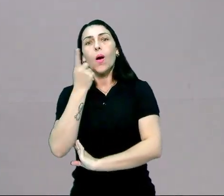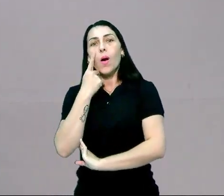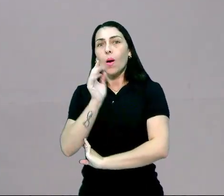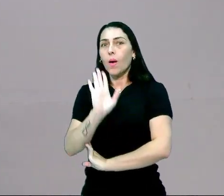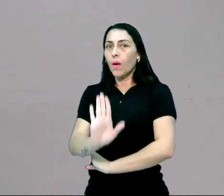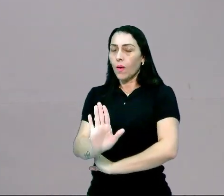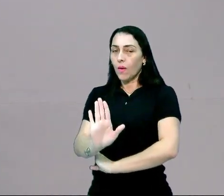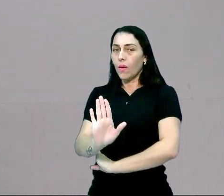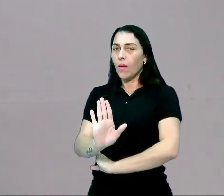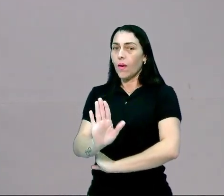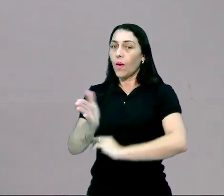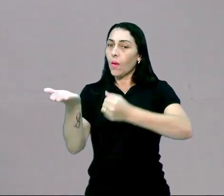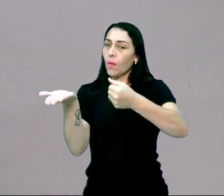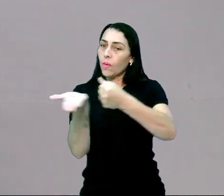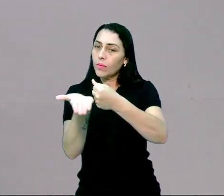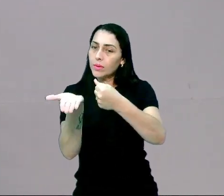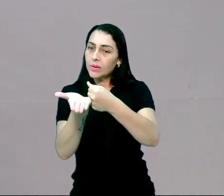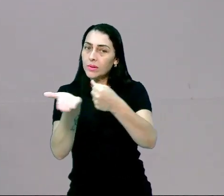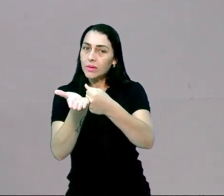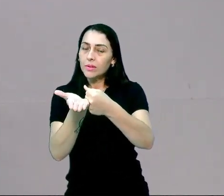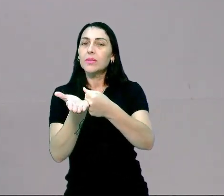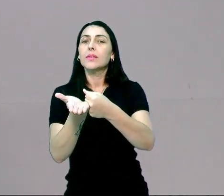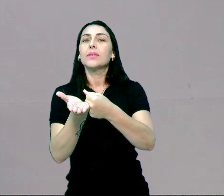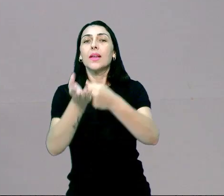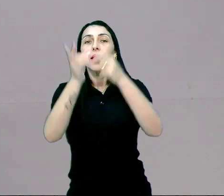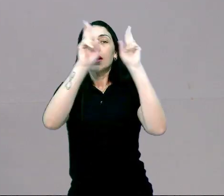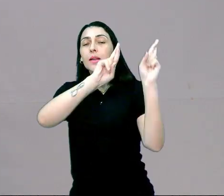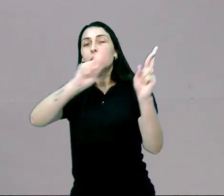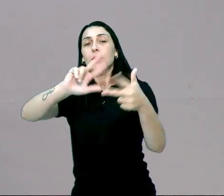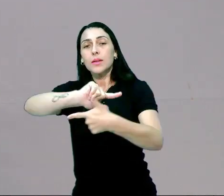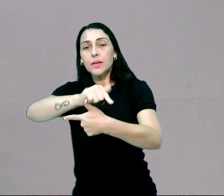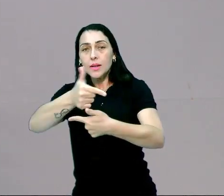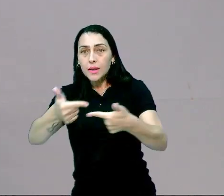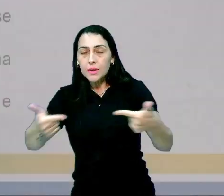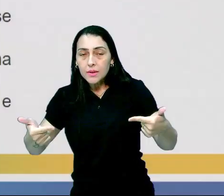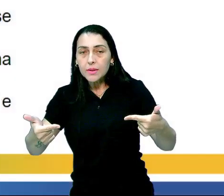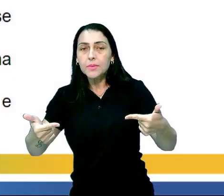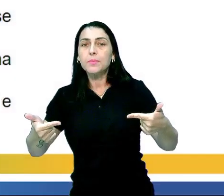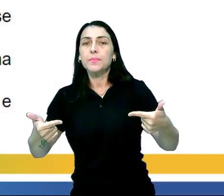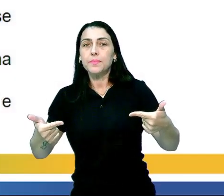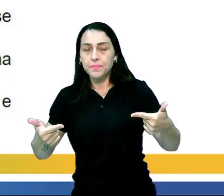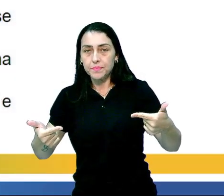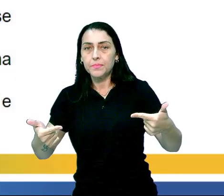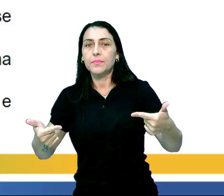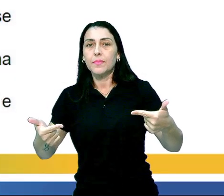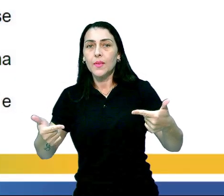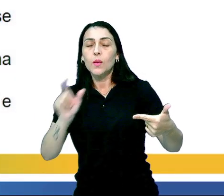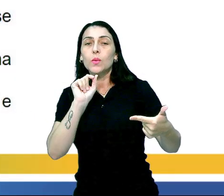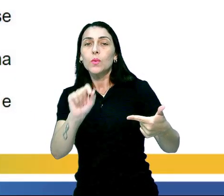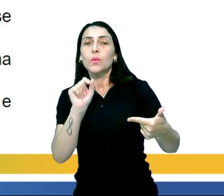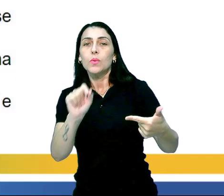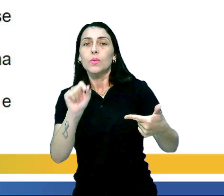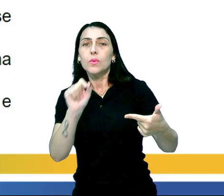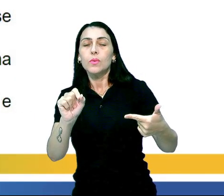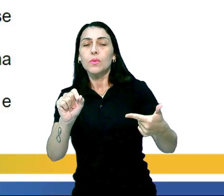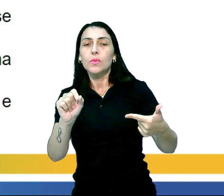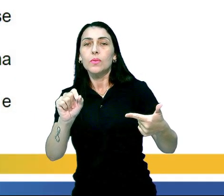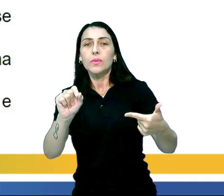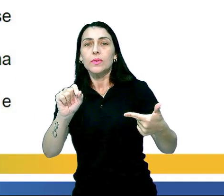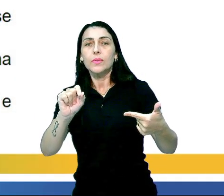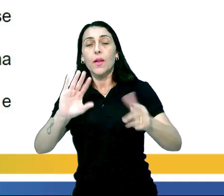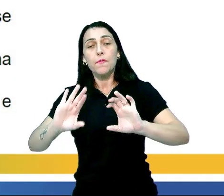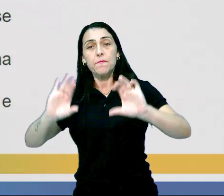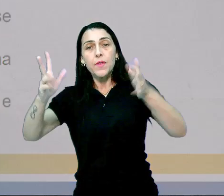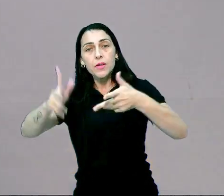ó, contemporaneidade, a gente está falando aqui, ó, respeitar tradições, no aspecto que, ó, de